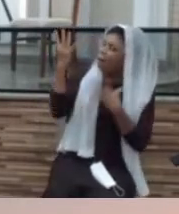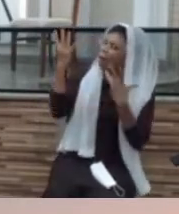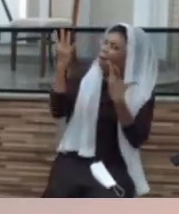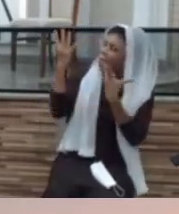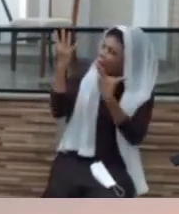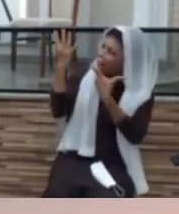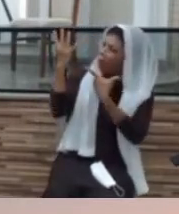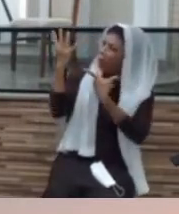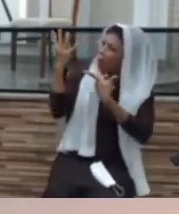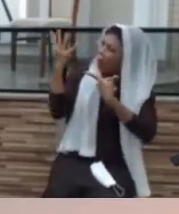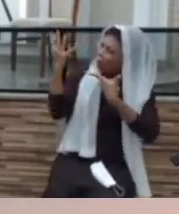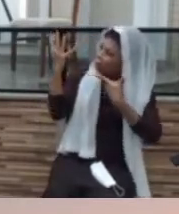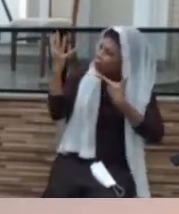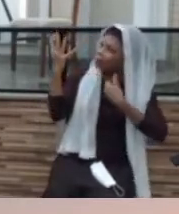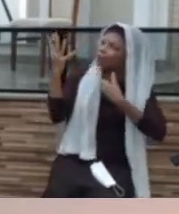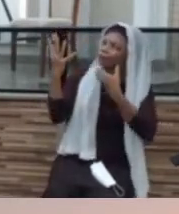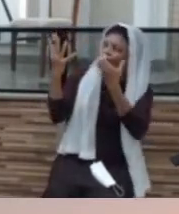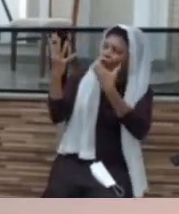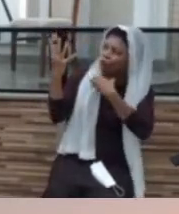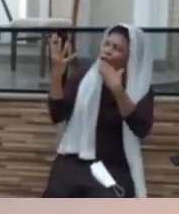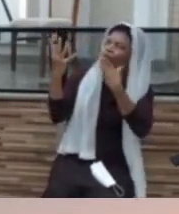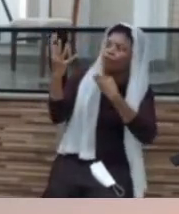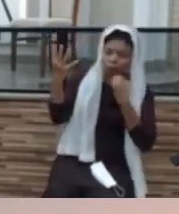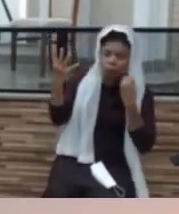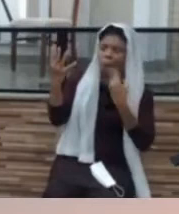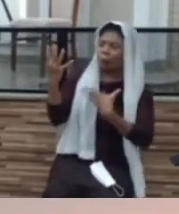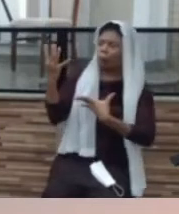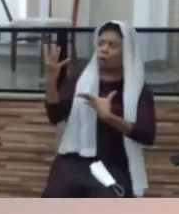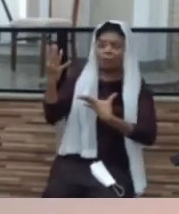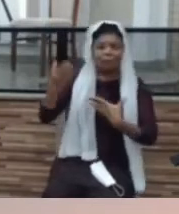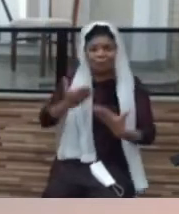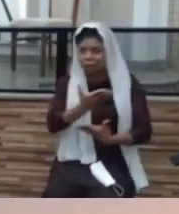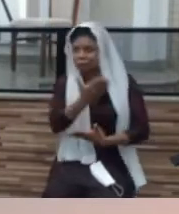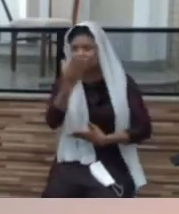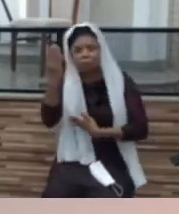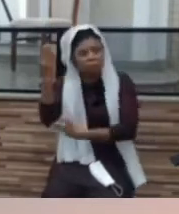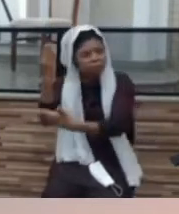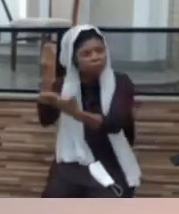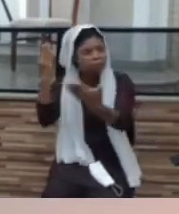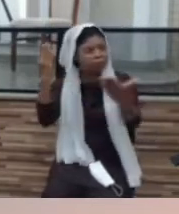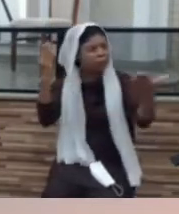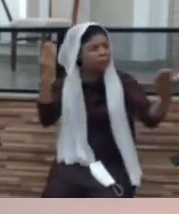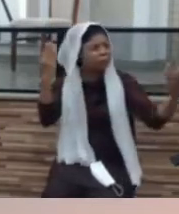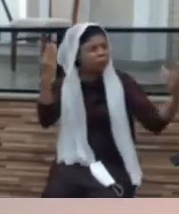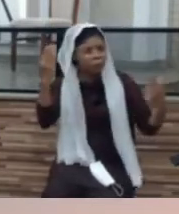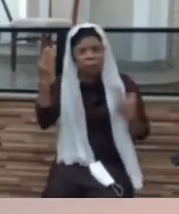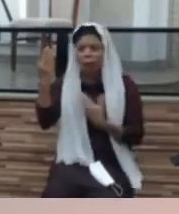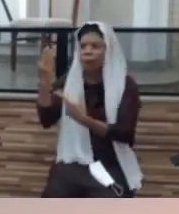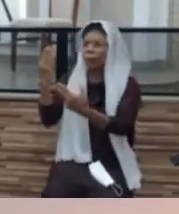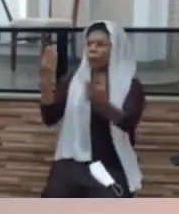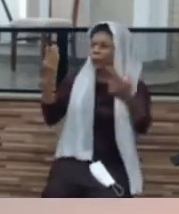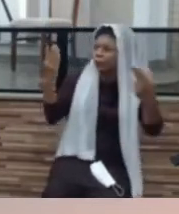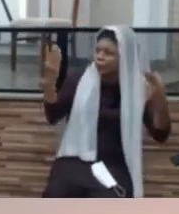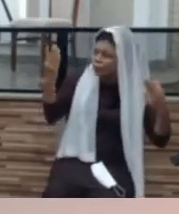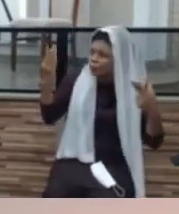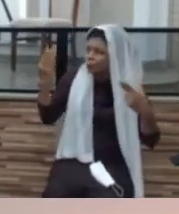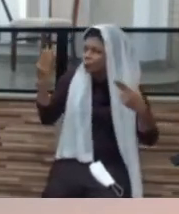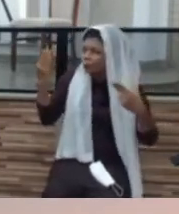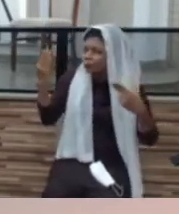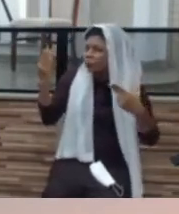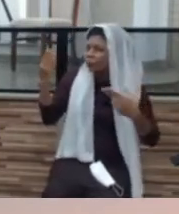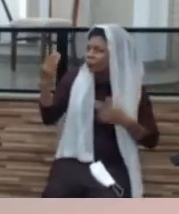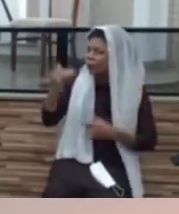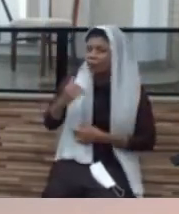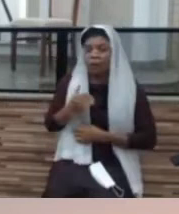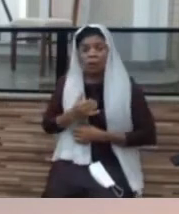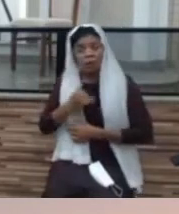renova. Bendito é o nome do Senhor e dá fruto. Assim também somos nós. Se algum crente aqui hoje, algum irmão, entrou sem esperança, o